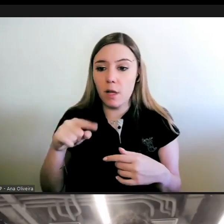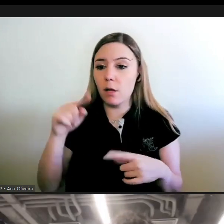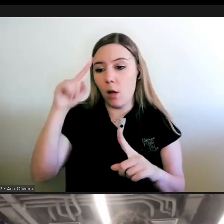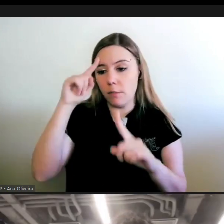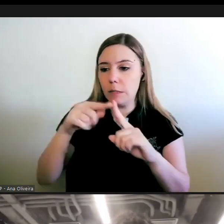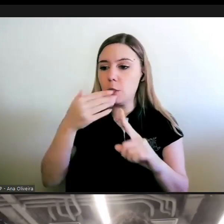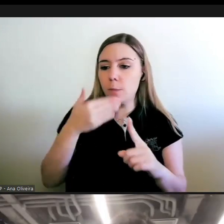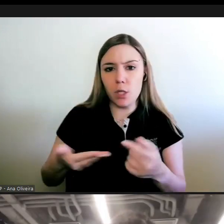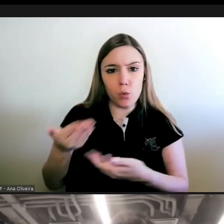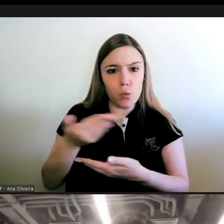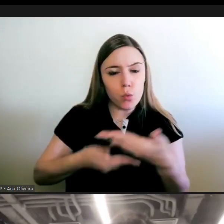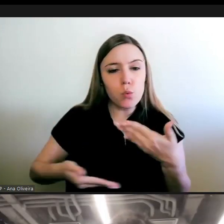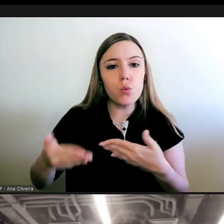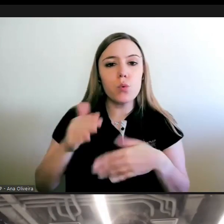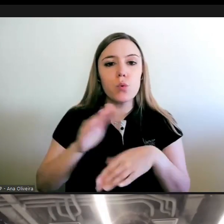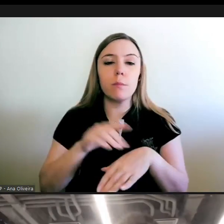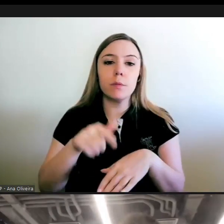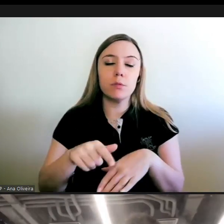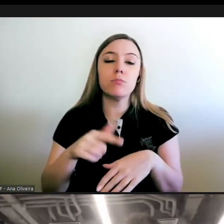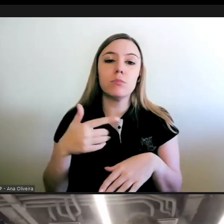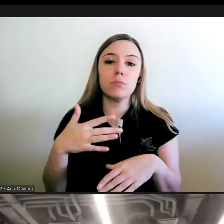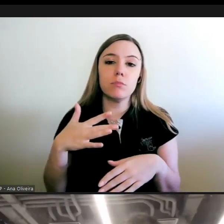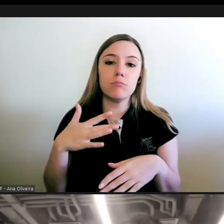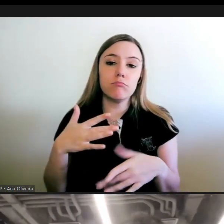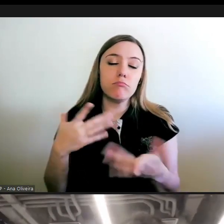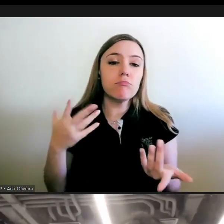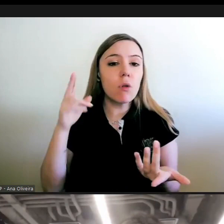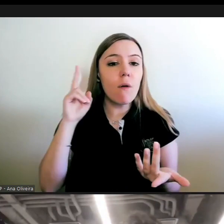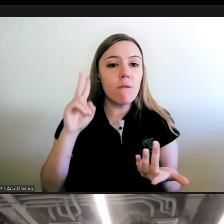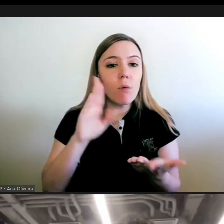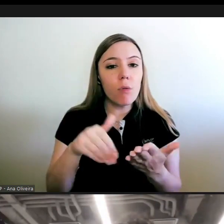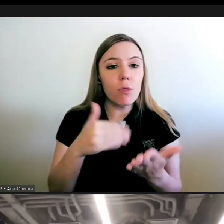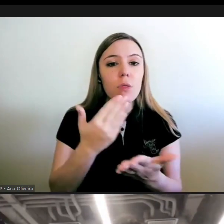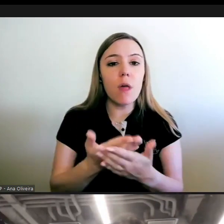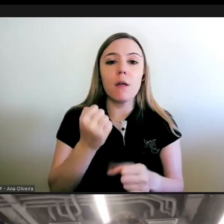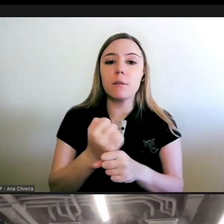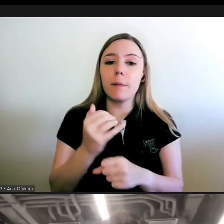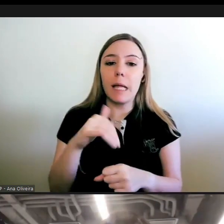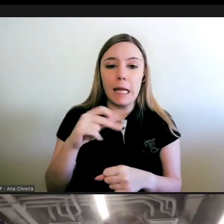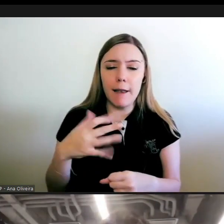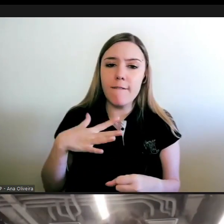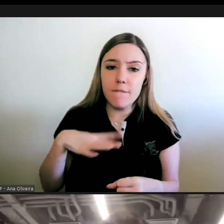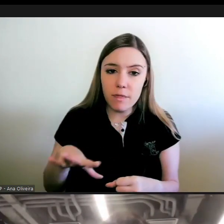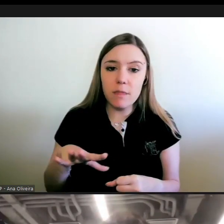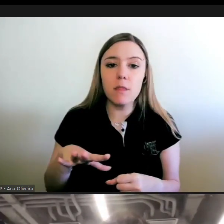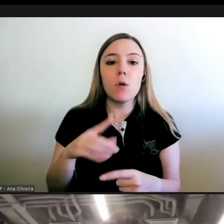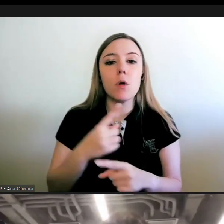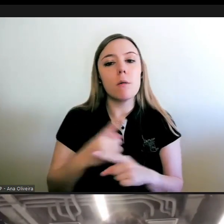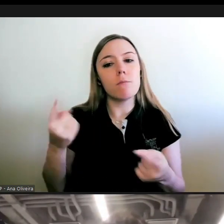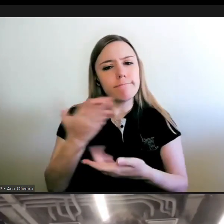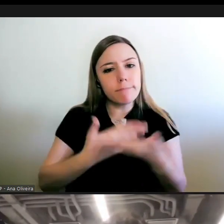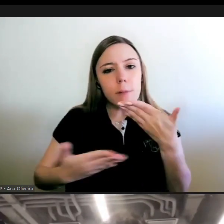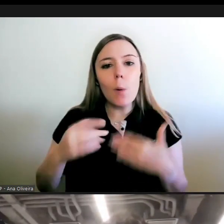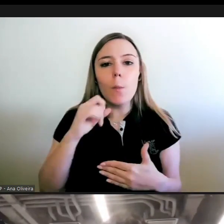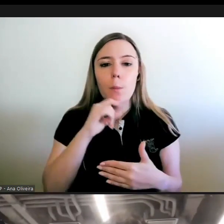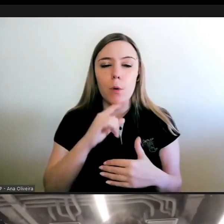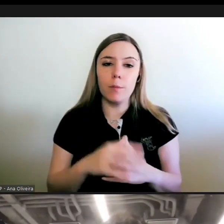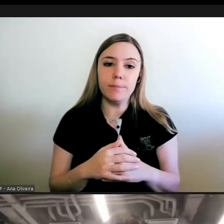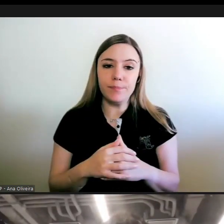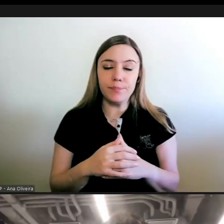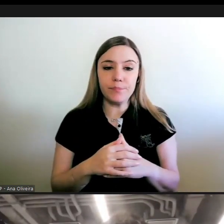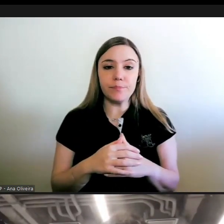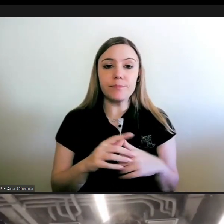nesta sequência, quero valorizar muito o trabalho do INA em dar, de facto, este palco de partilha.